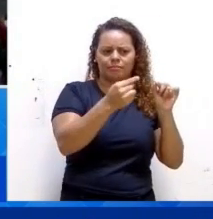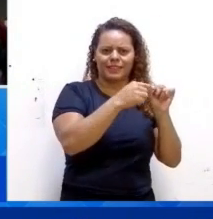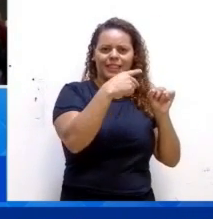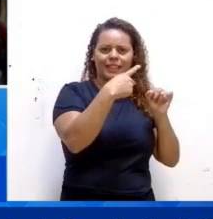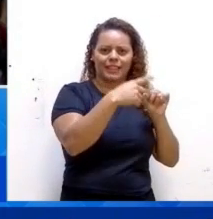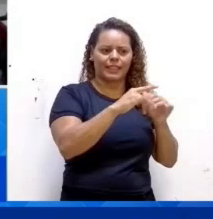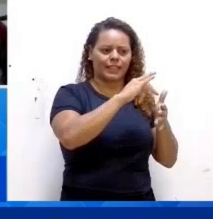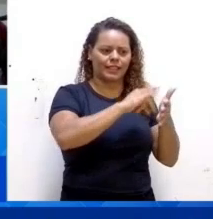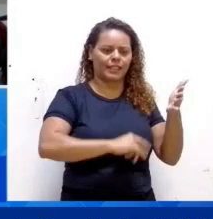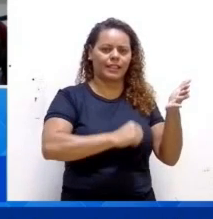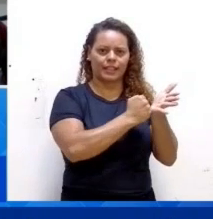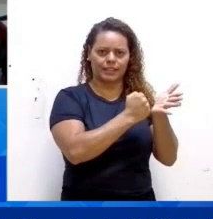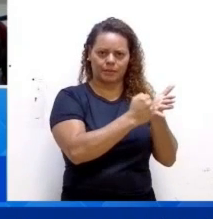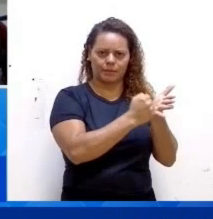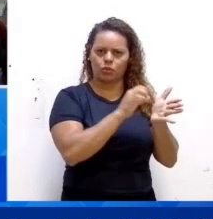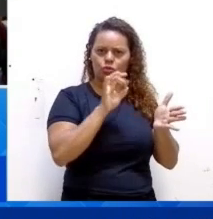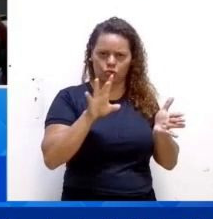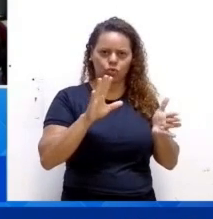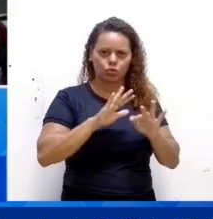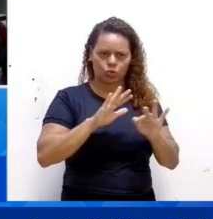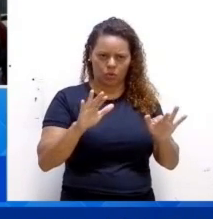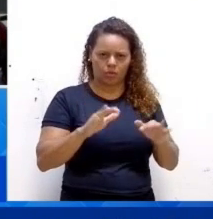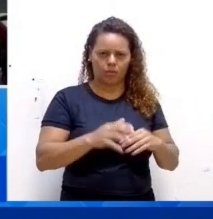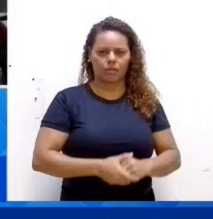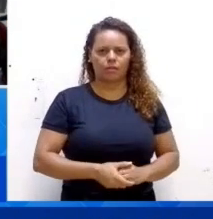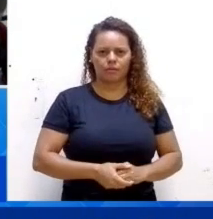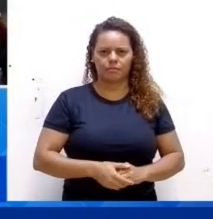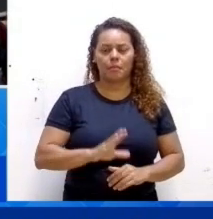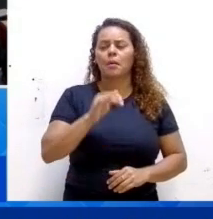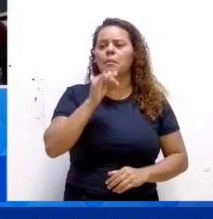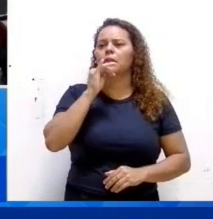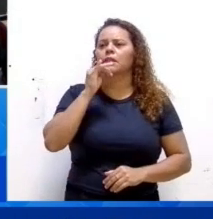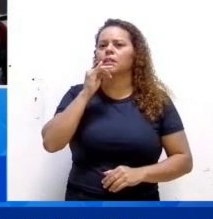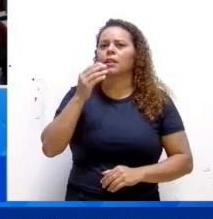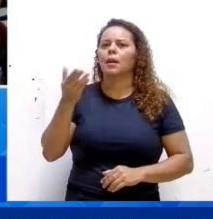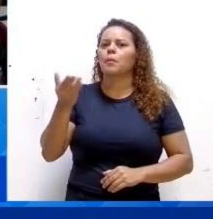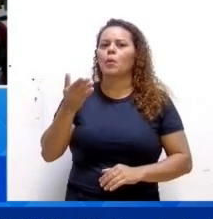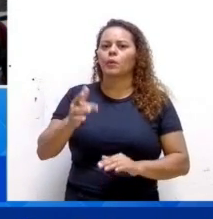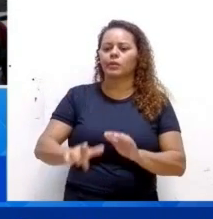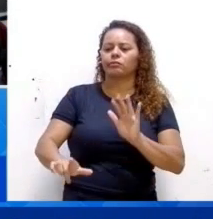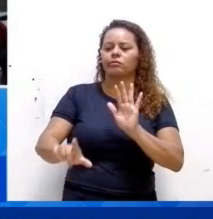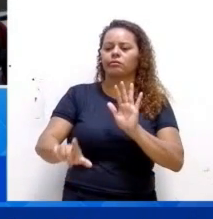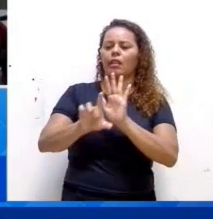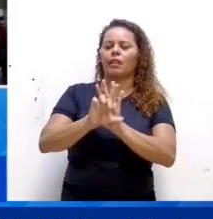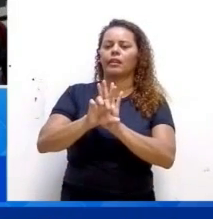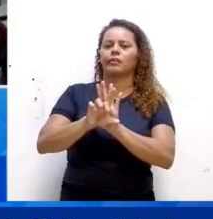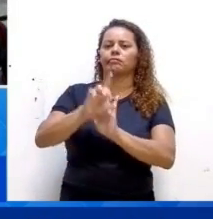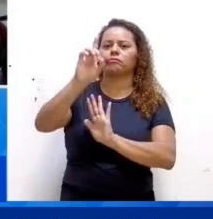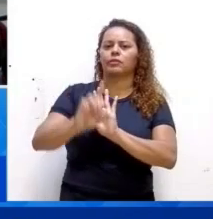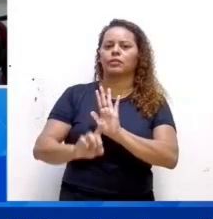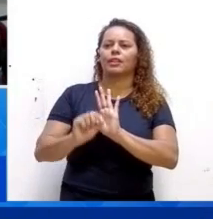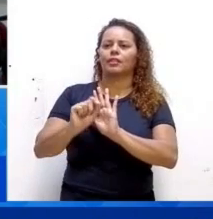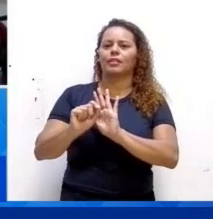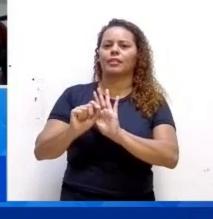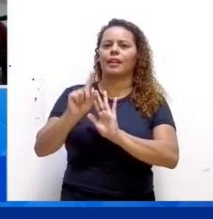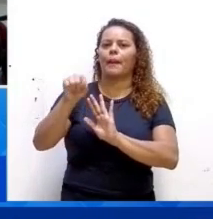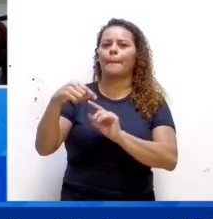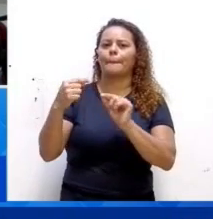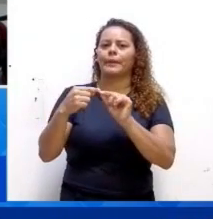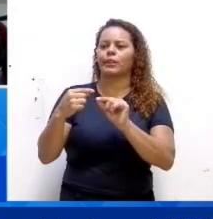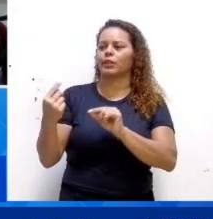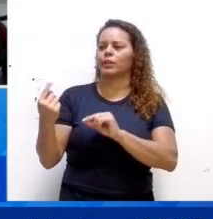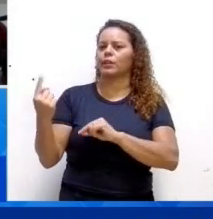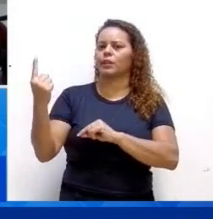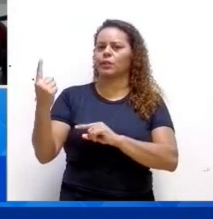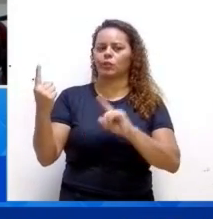delas. E o que é o casamento para o direito? É a união entre duas pessoas. Veja, eu falo